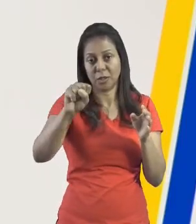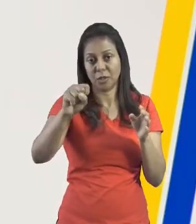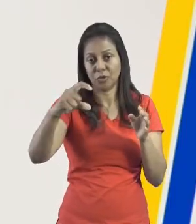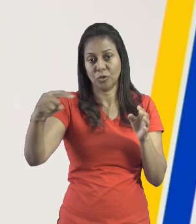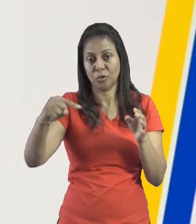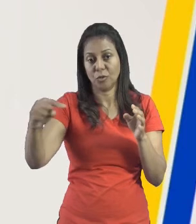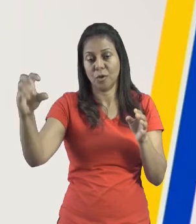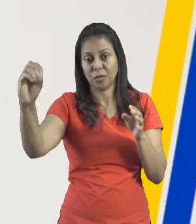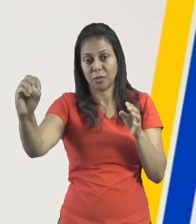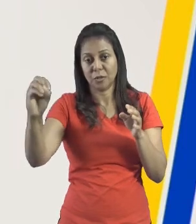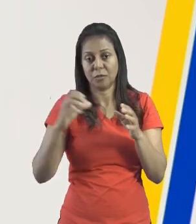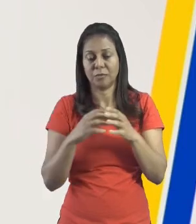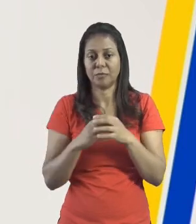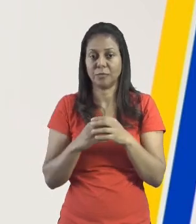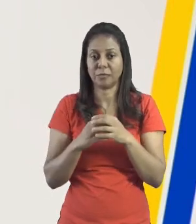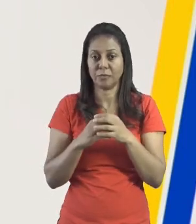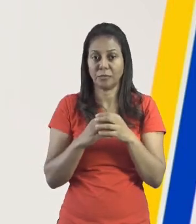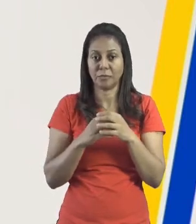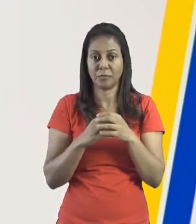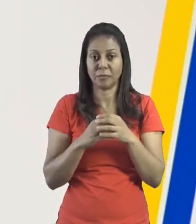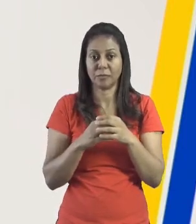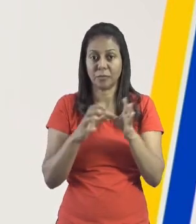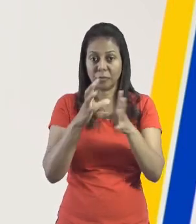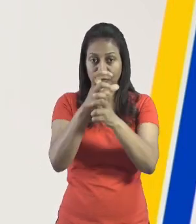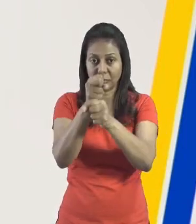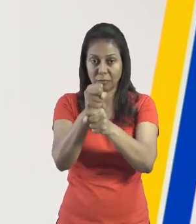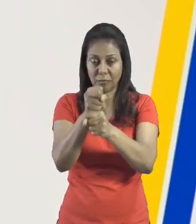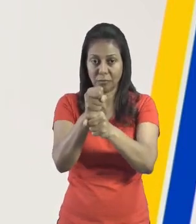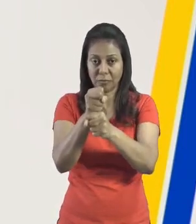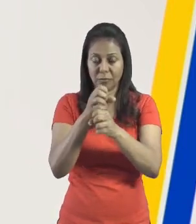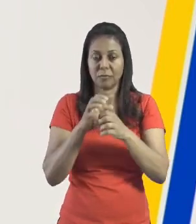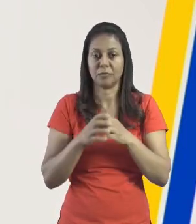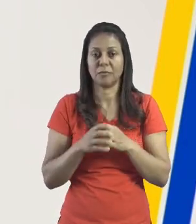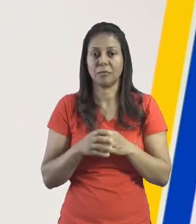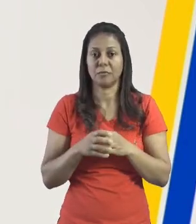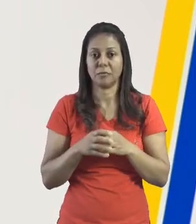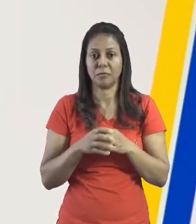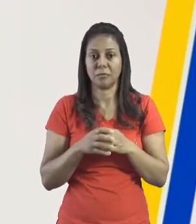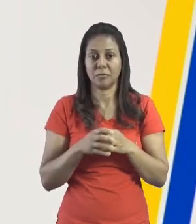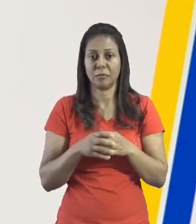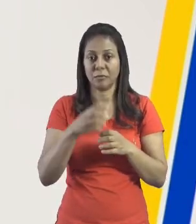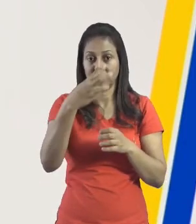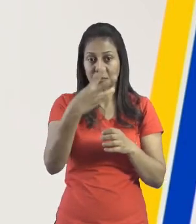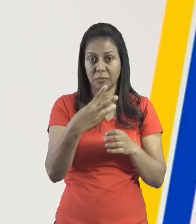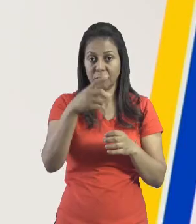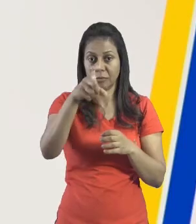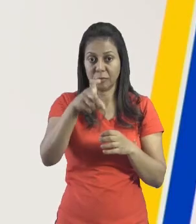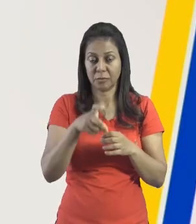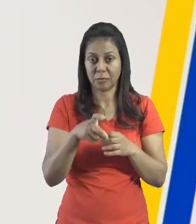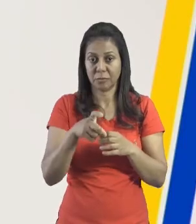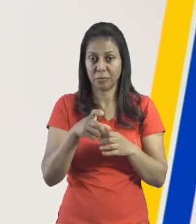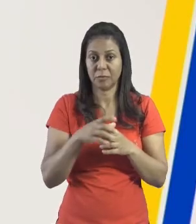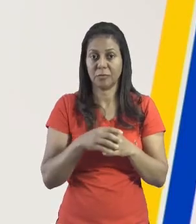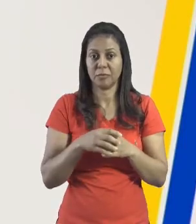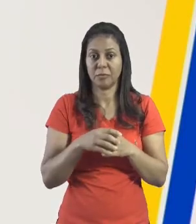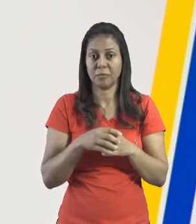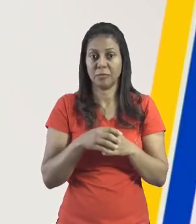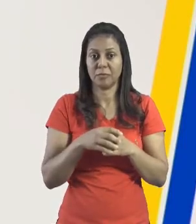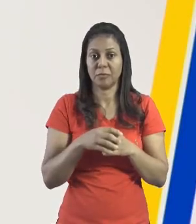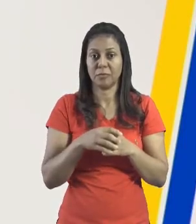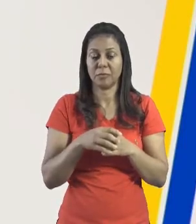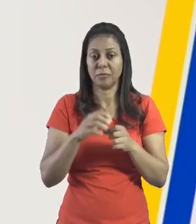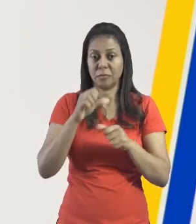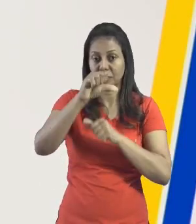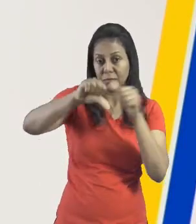zero. Então, vamos agora resolver essa equação. 3x, como era menos 18, passou para o outro